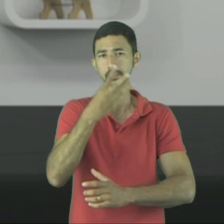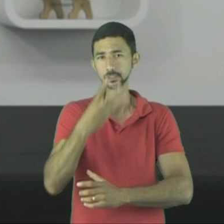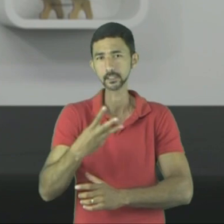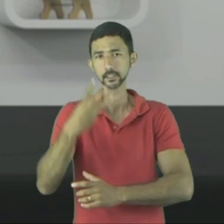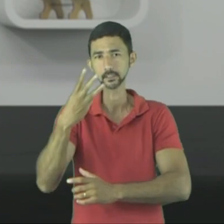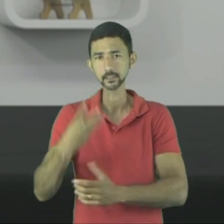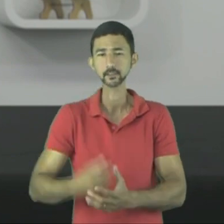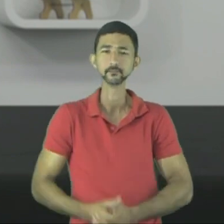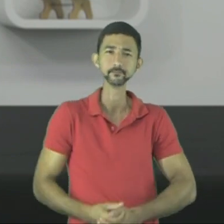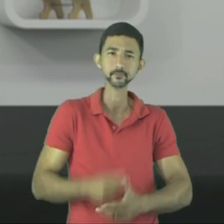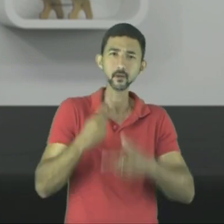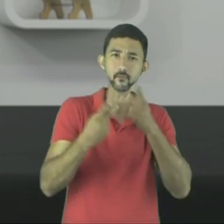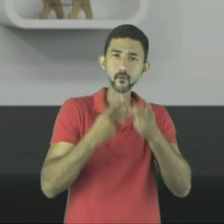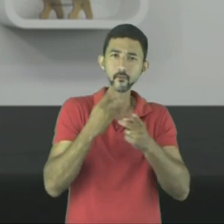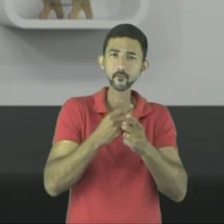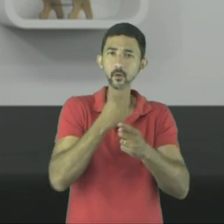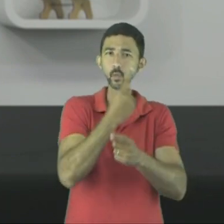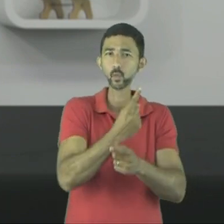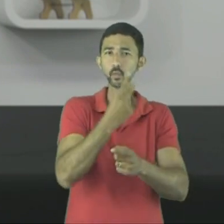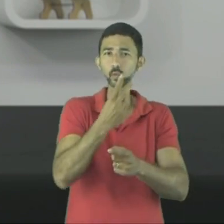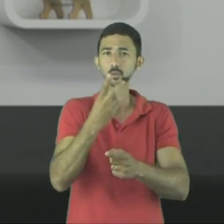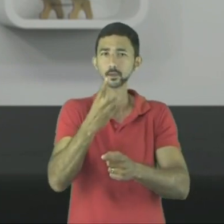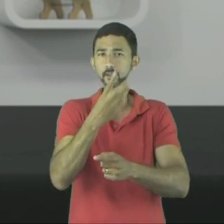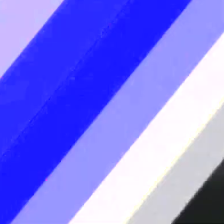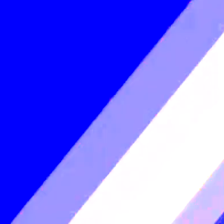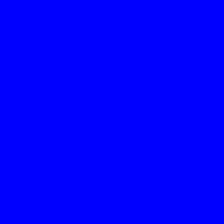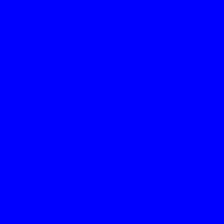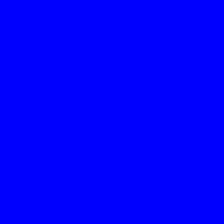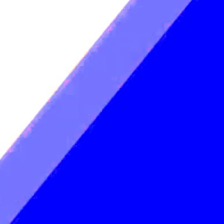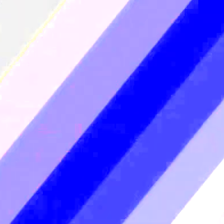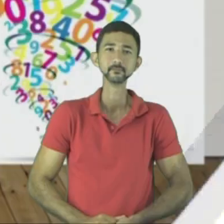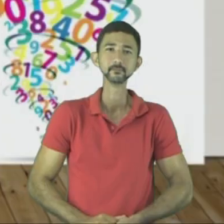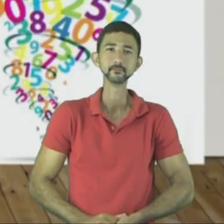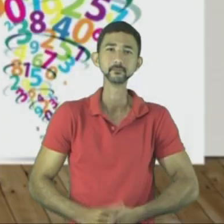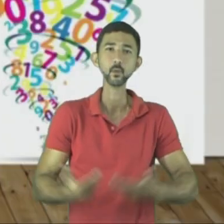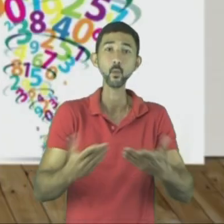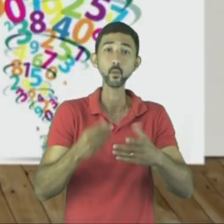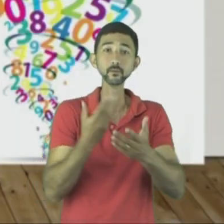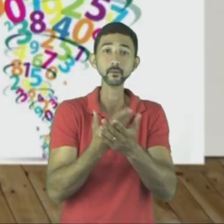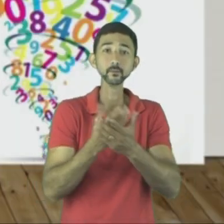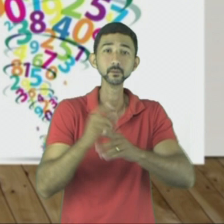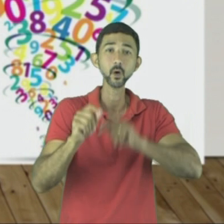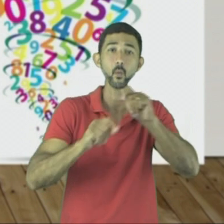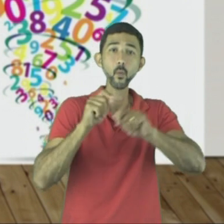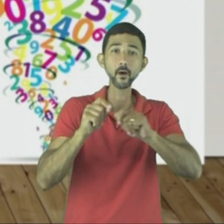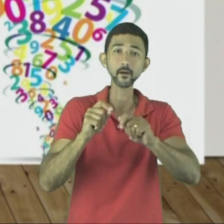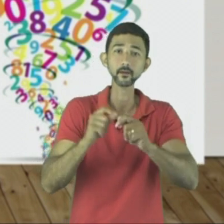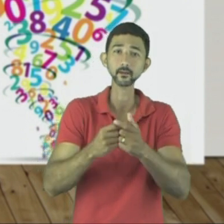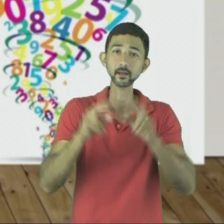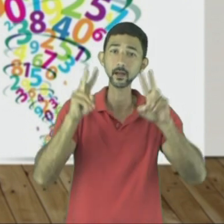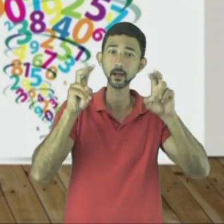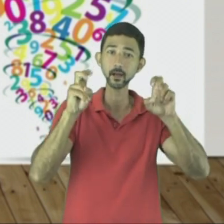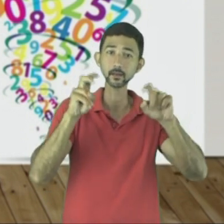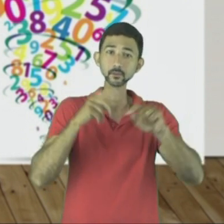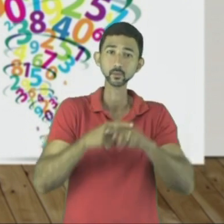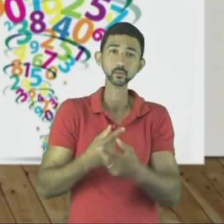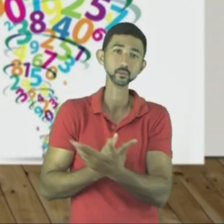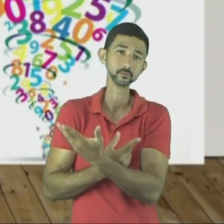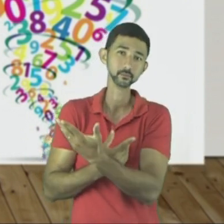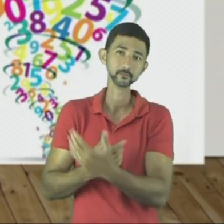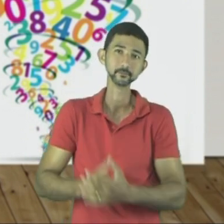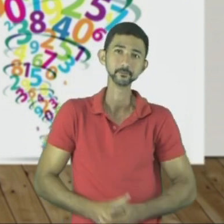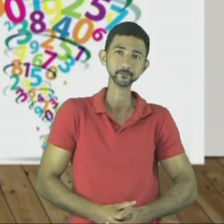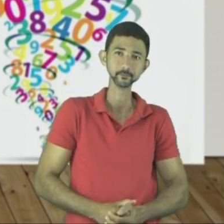aqueles números que eu vou falar quando eu for contando de 3 em 3 e assim por diante. Hoje nós vamos estudar sobre o